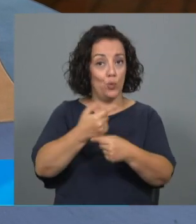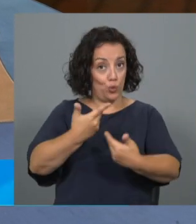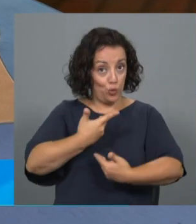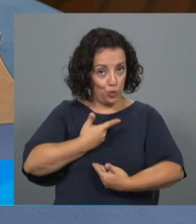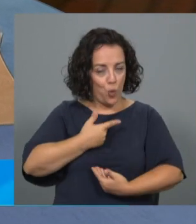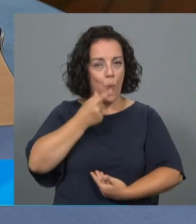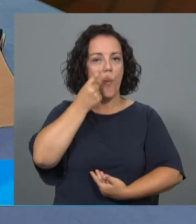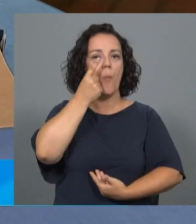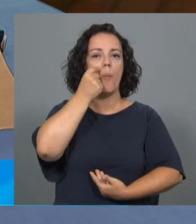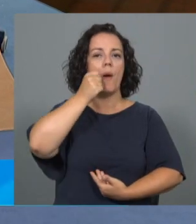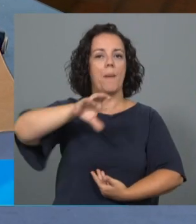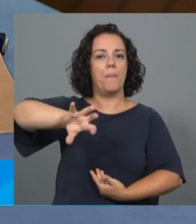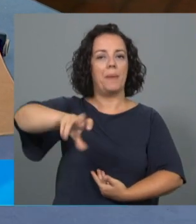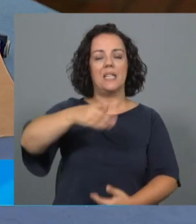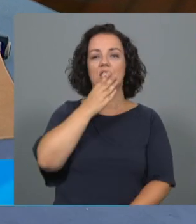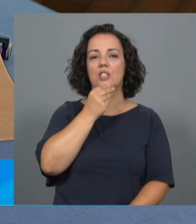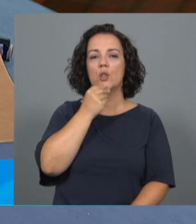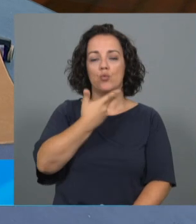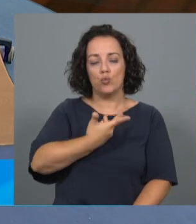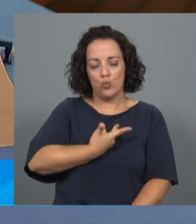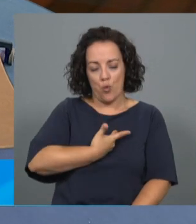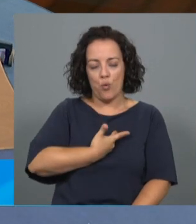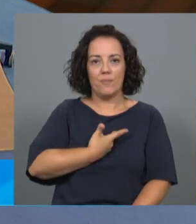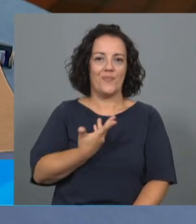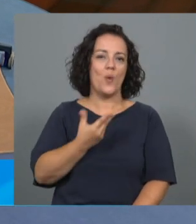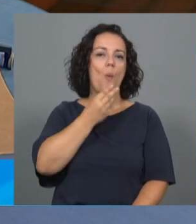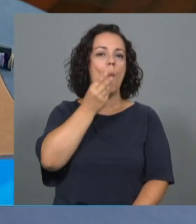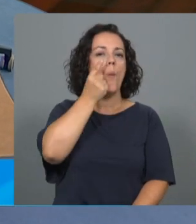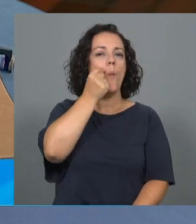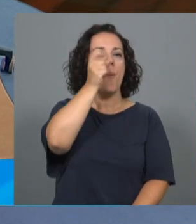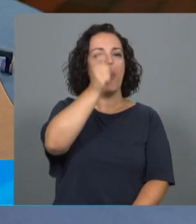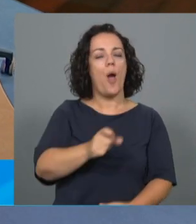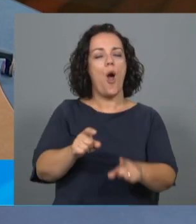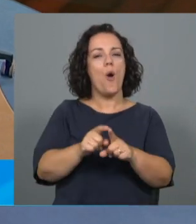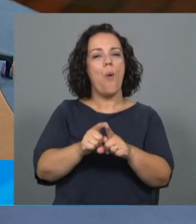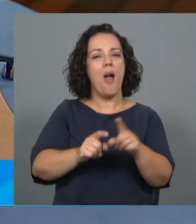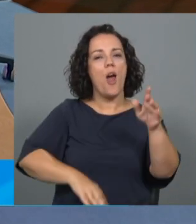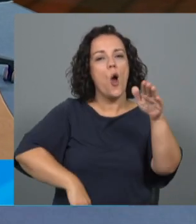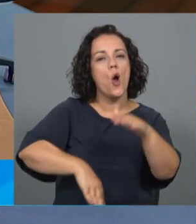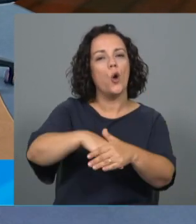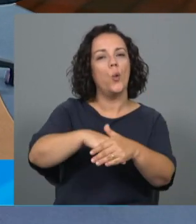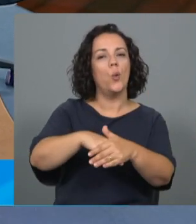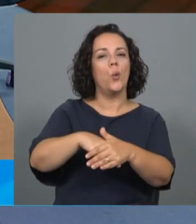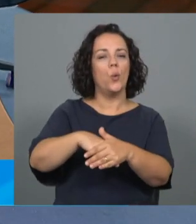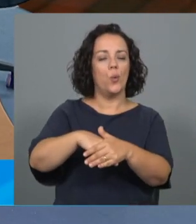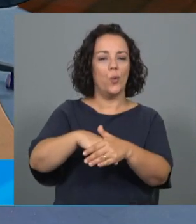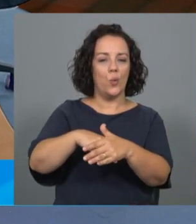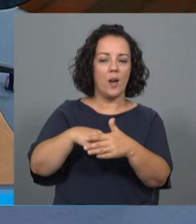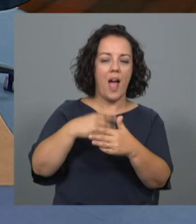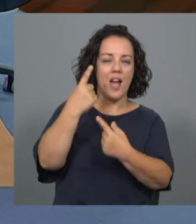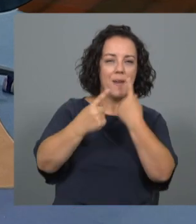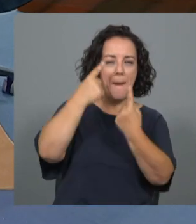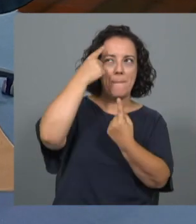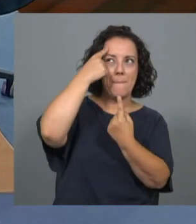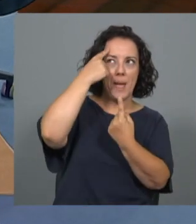para Israel. Eu sou um pai. Portanto, um pai que cura. Muitas vezes esta imagem do pai confunde-se com os